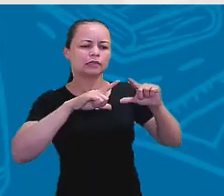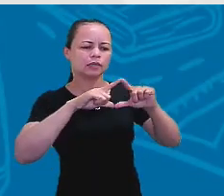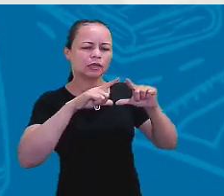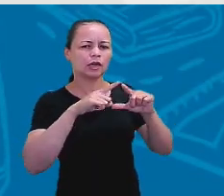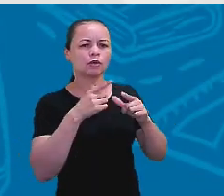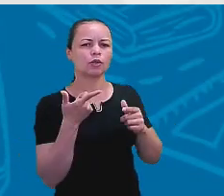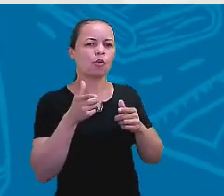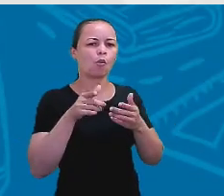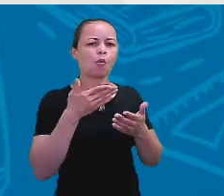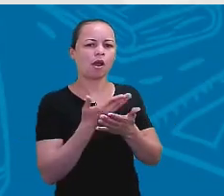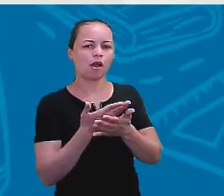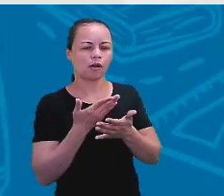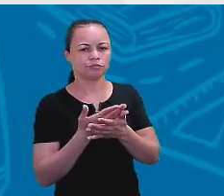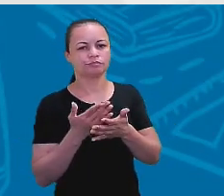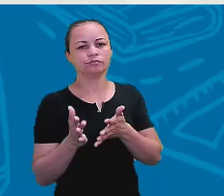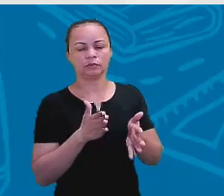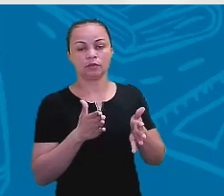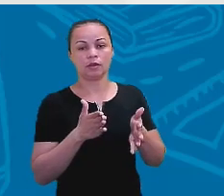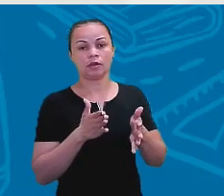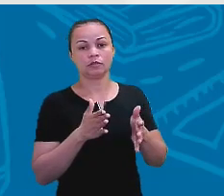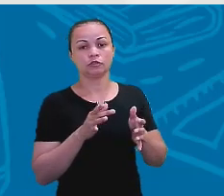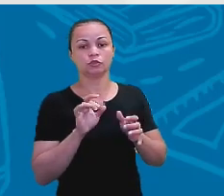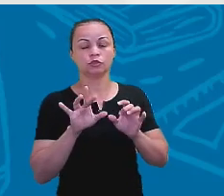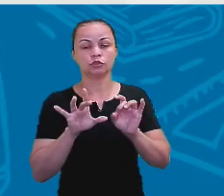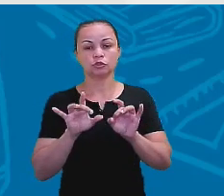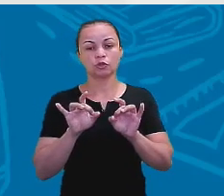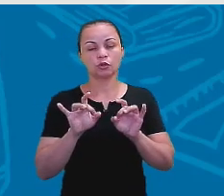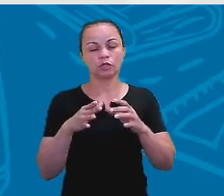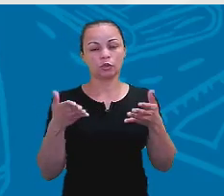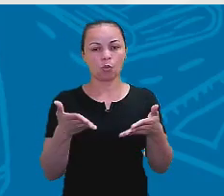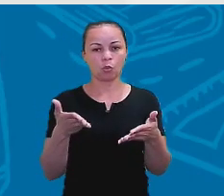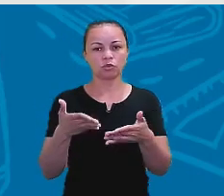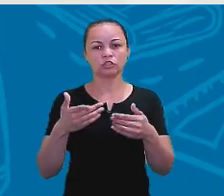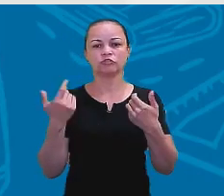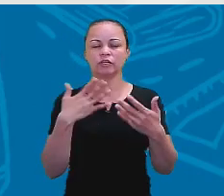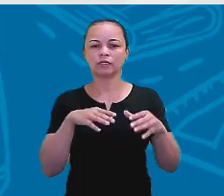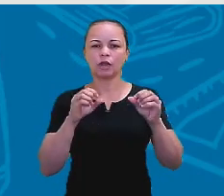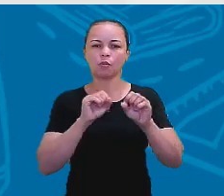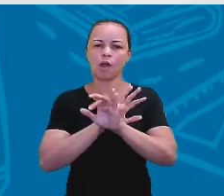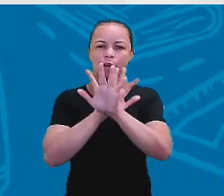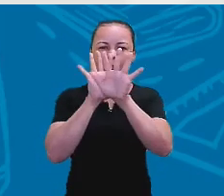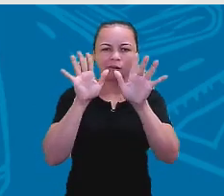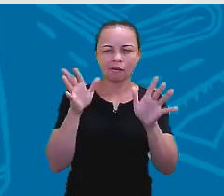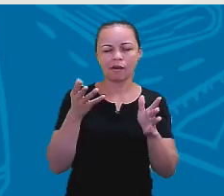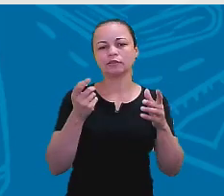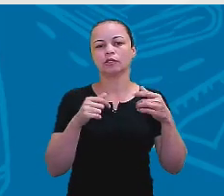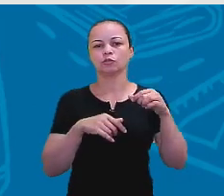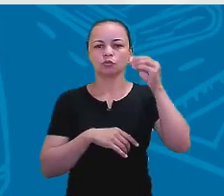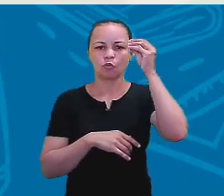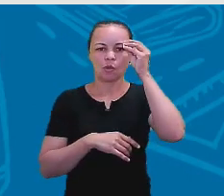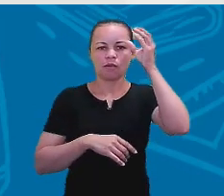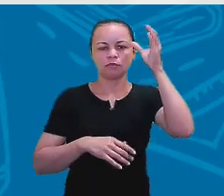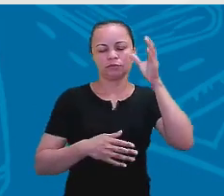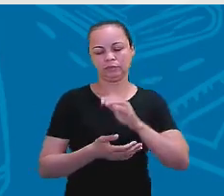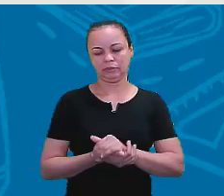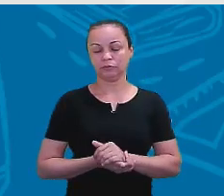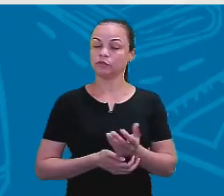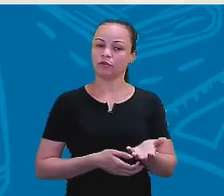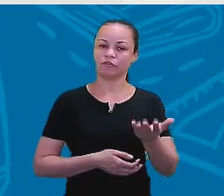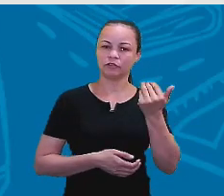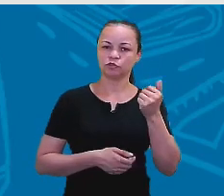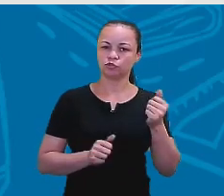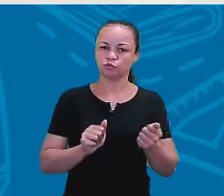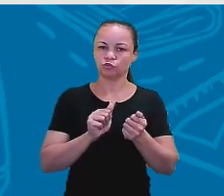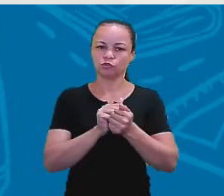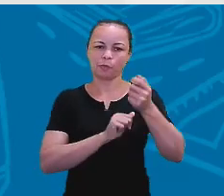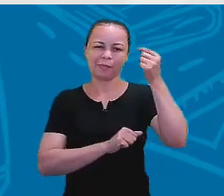que hoje a gente vai dar uma ampliada nesse conhecimento, tá bom? Então vamos lá, vem comigo pensar